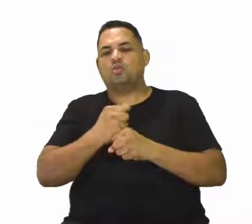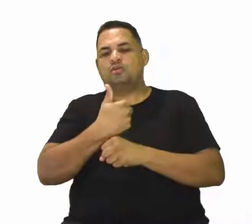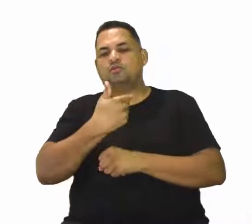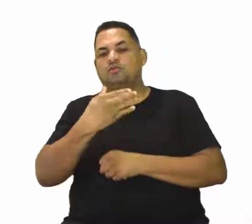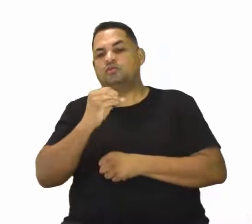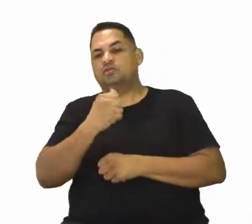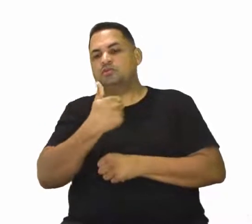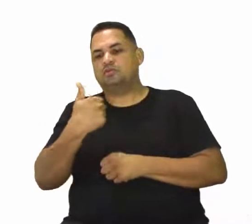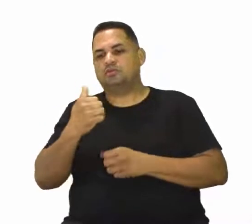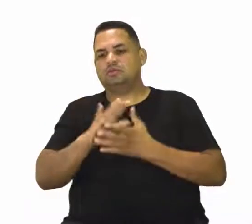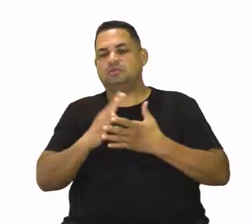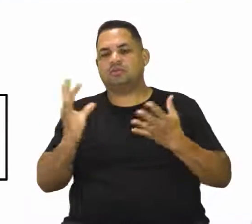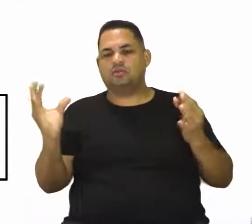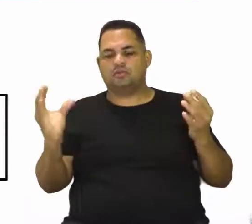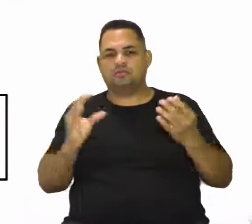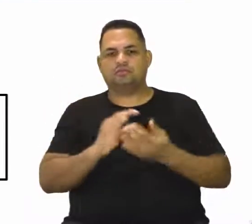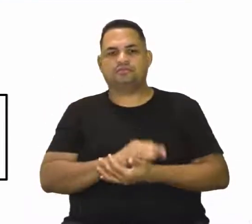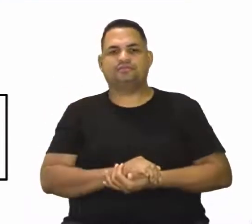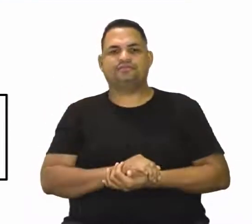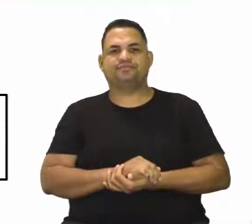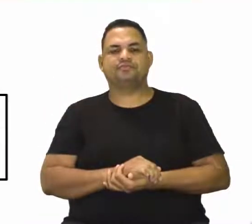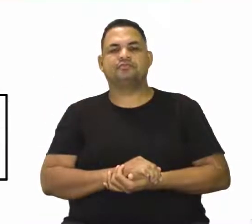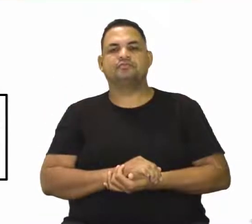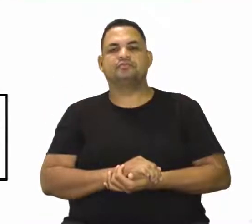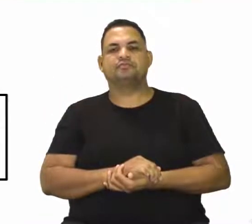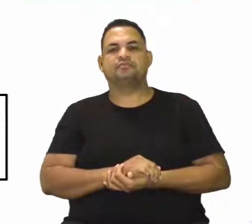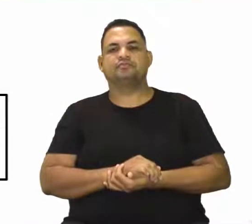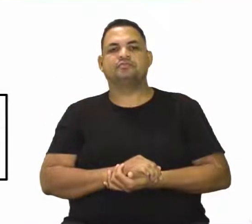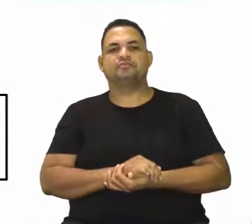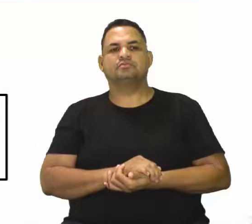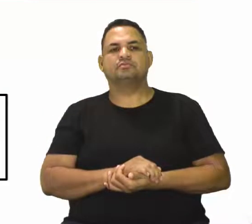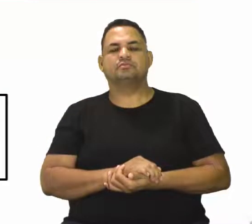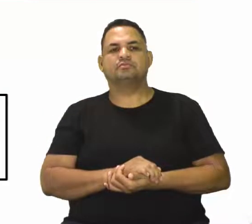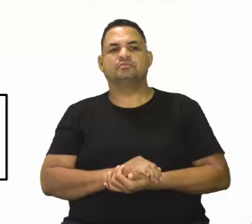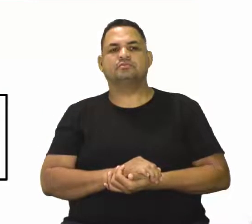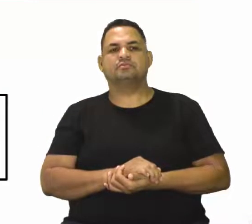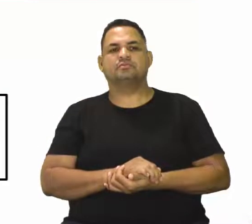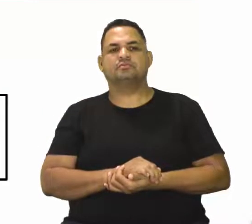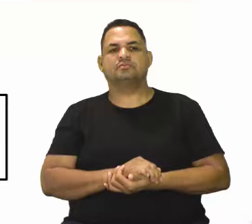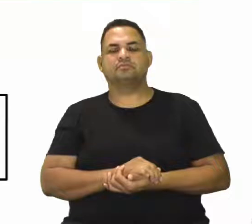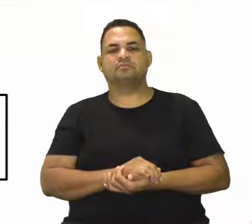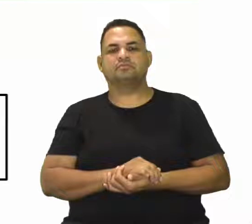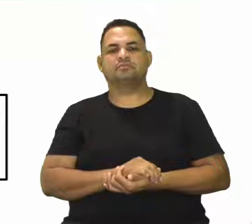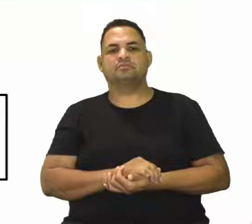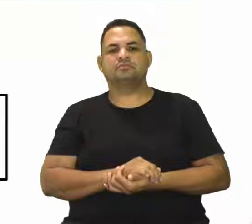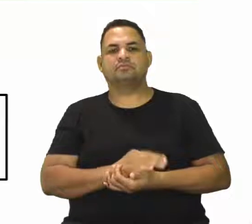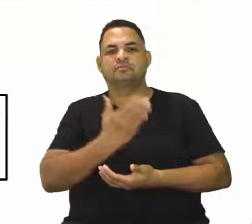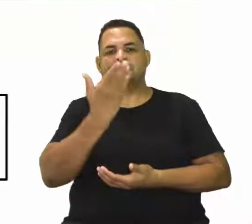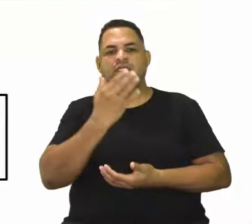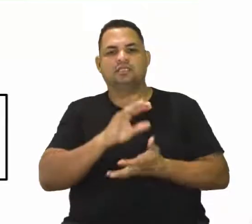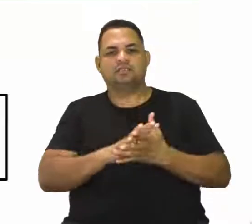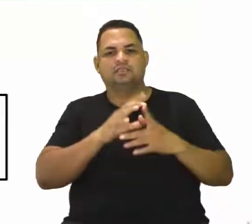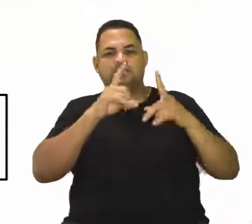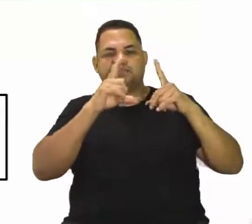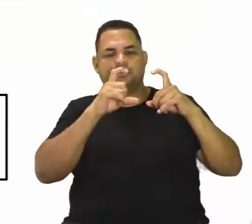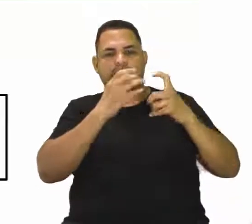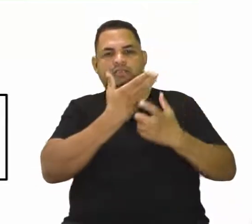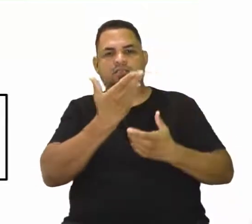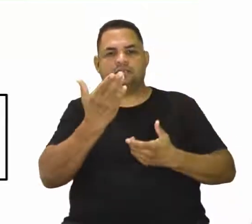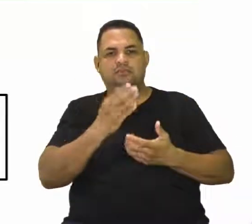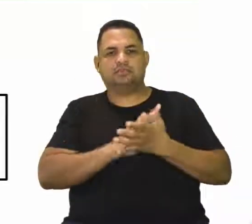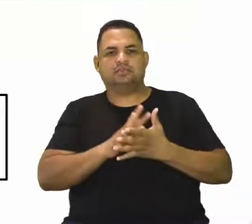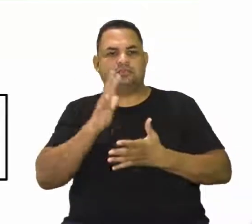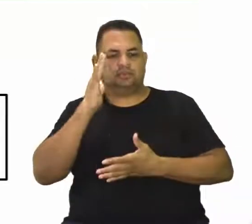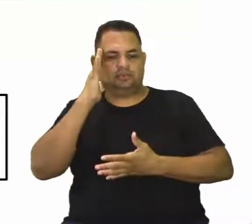quando estava 10 anos da do atentado eu coloquei essa foto aí aluno